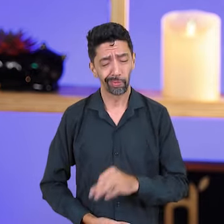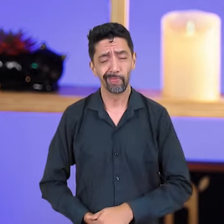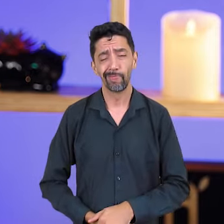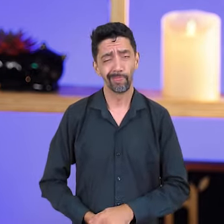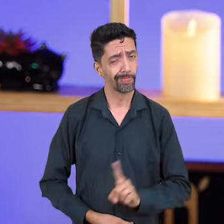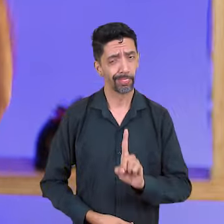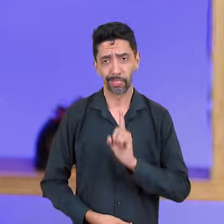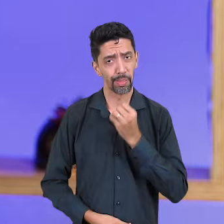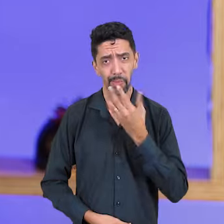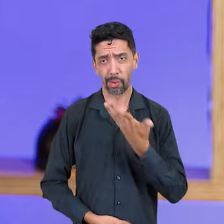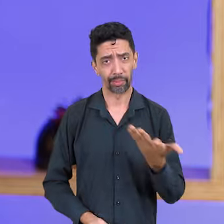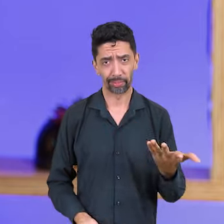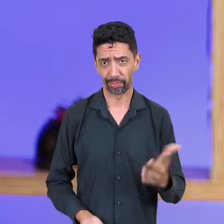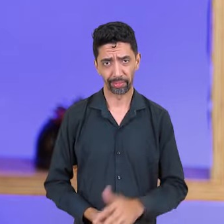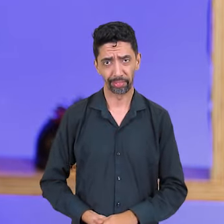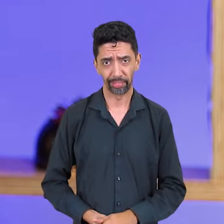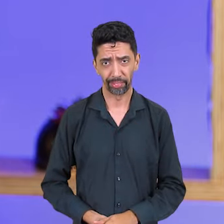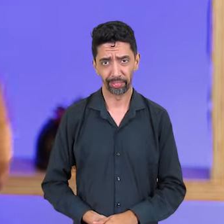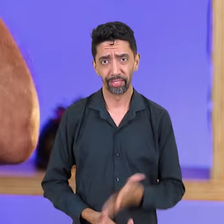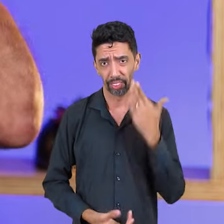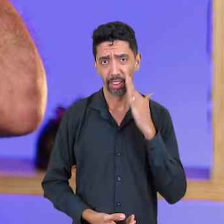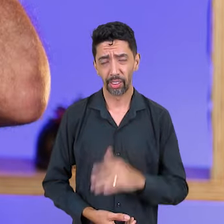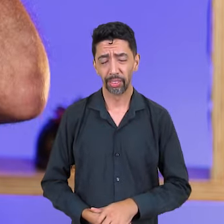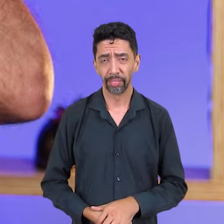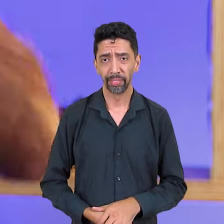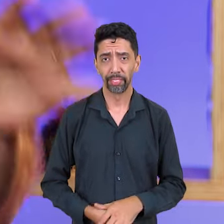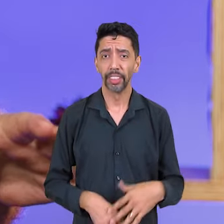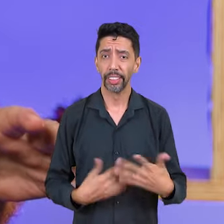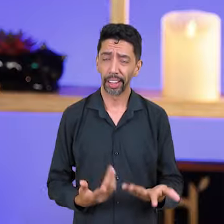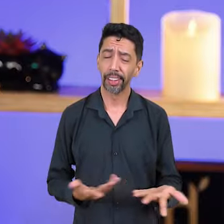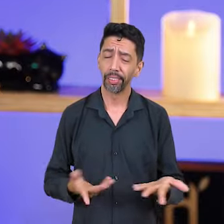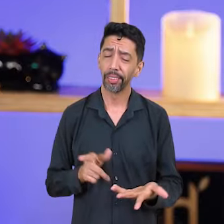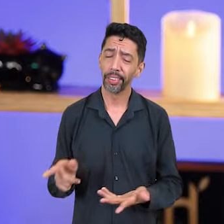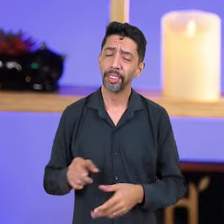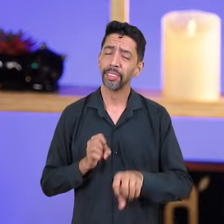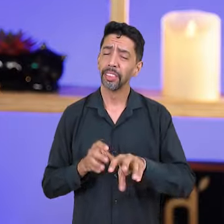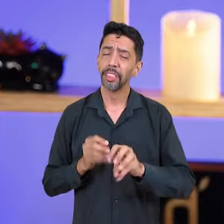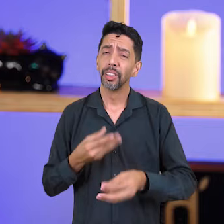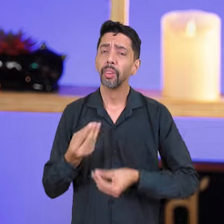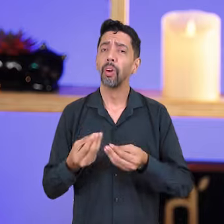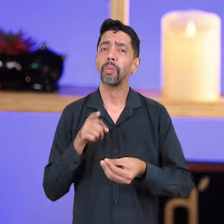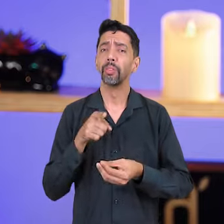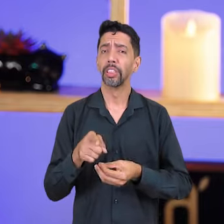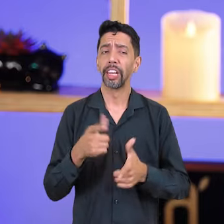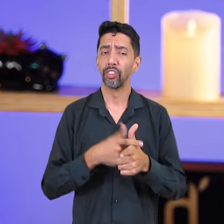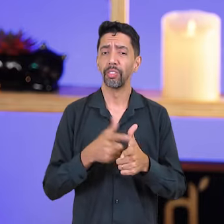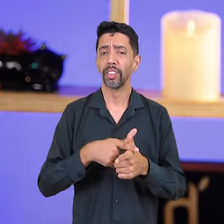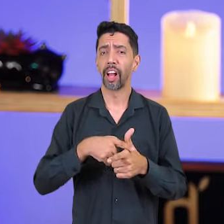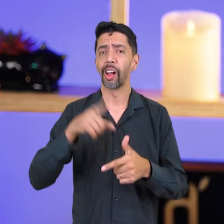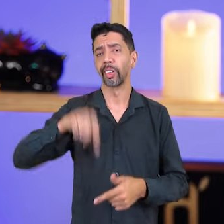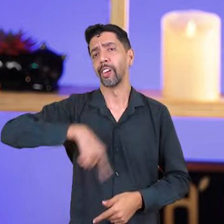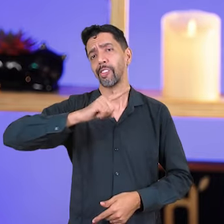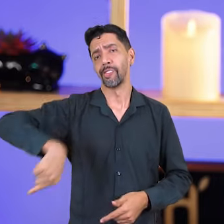quebrando literalmente, falindo literalmente, e isso não é nada bom para ninguém. Sair das dívidas é um caminho que